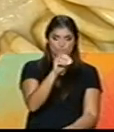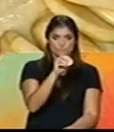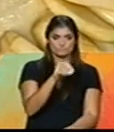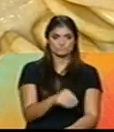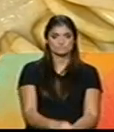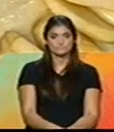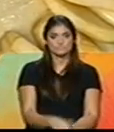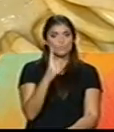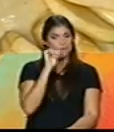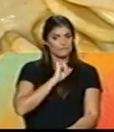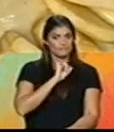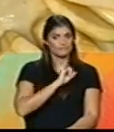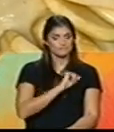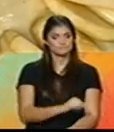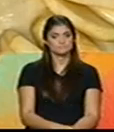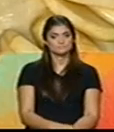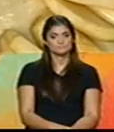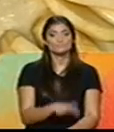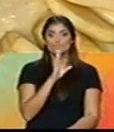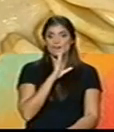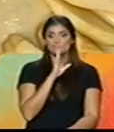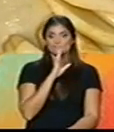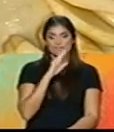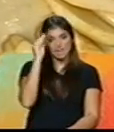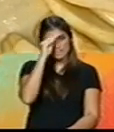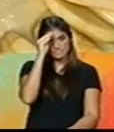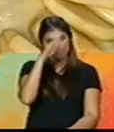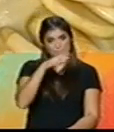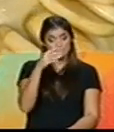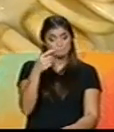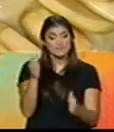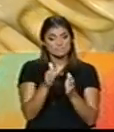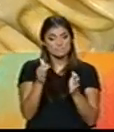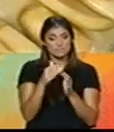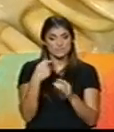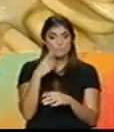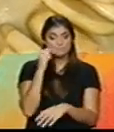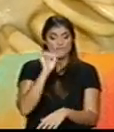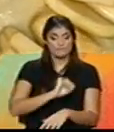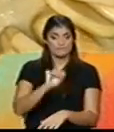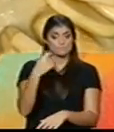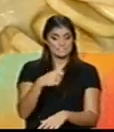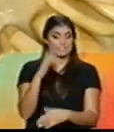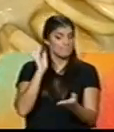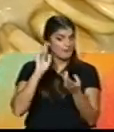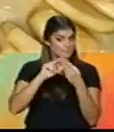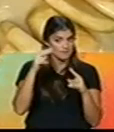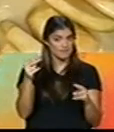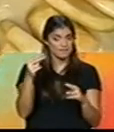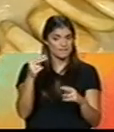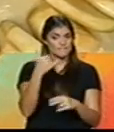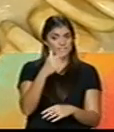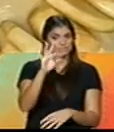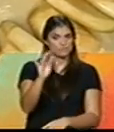que é de onde era o meu pai. Que é a aldeia mais foi pequena. O seu pai foi presidente da Câmara, foi não meu foi? Pai foi presidente de Câmara, sim, durante